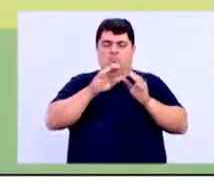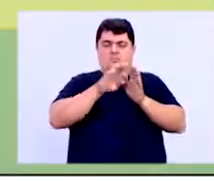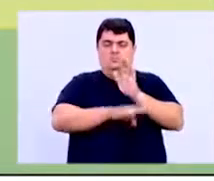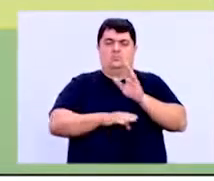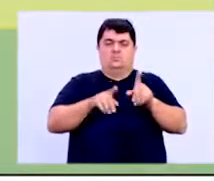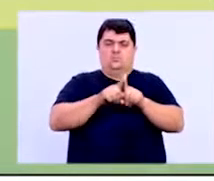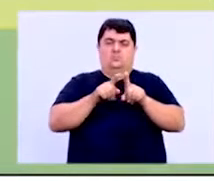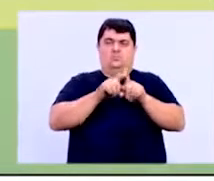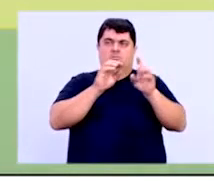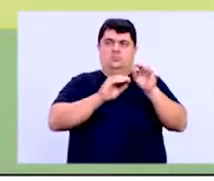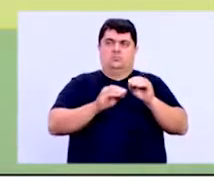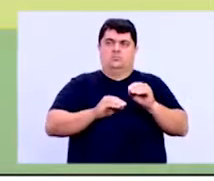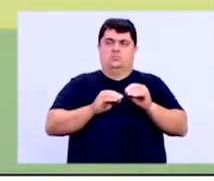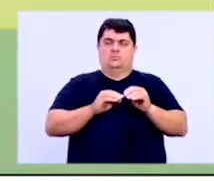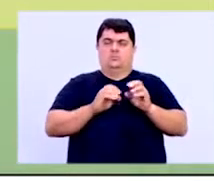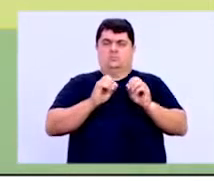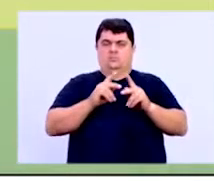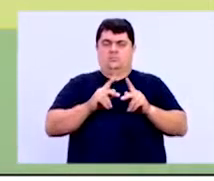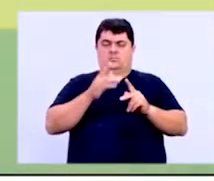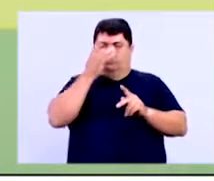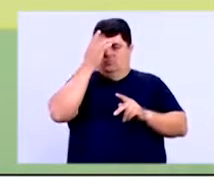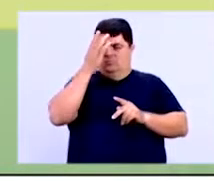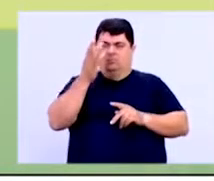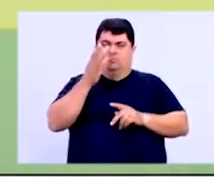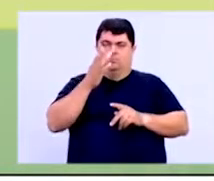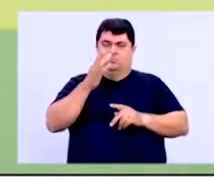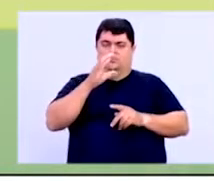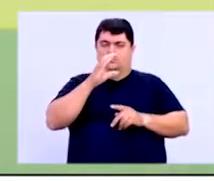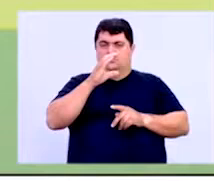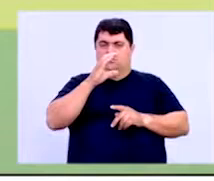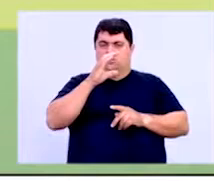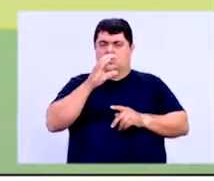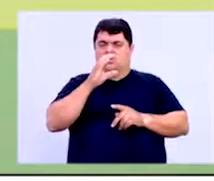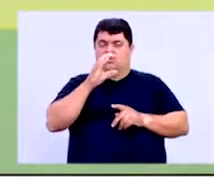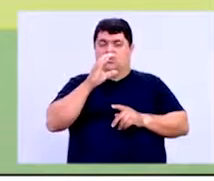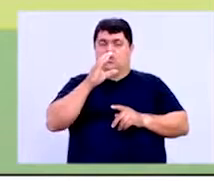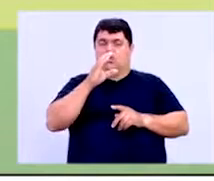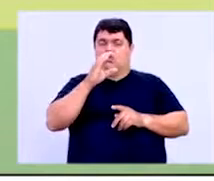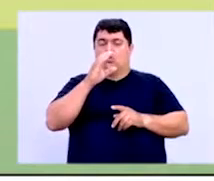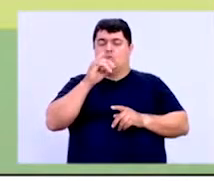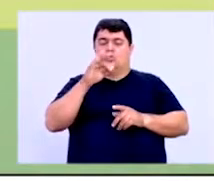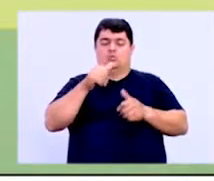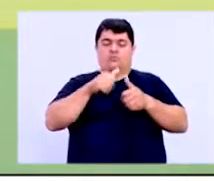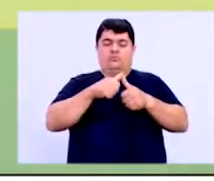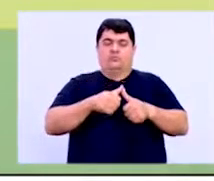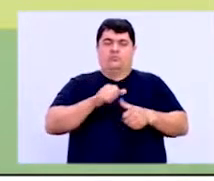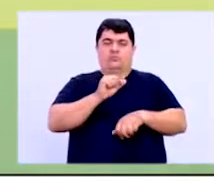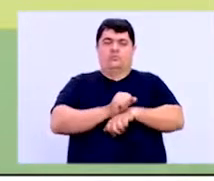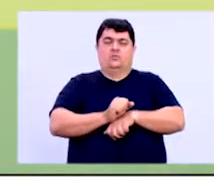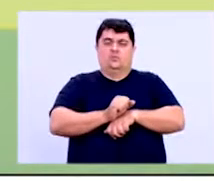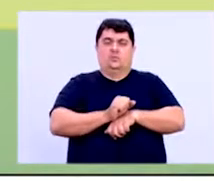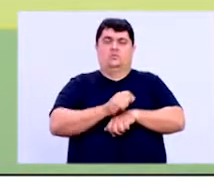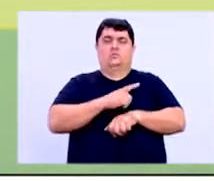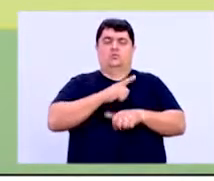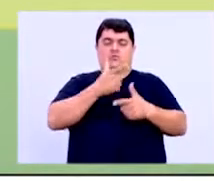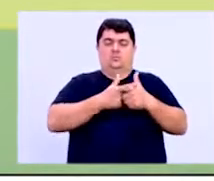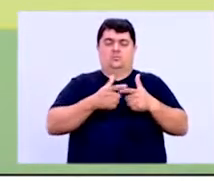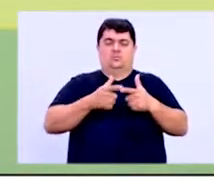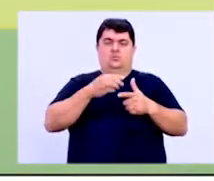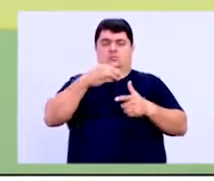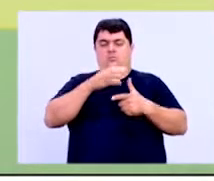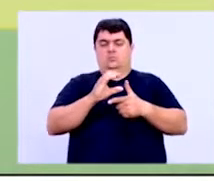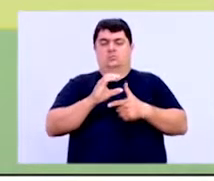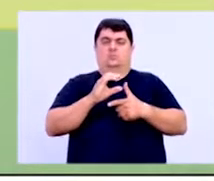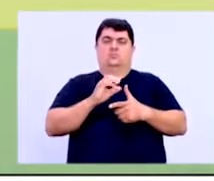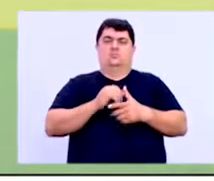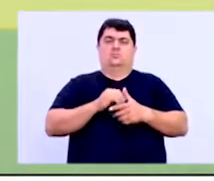preço de venda, certo? Beleza, fácil. Custos e despesas fixos dividido pelo margem de contribuição. Então